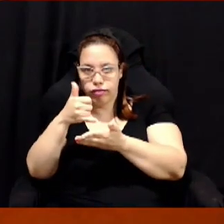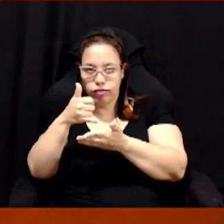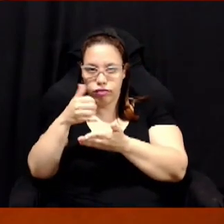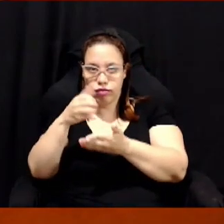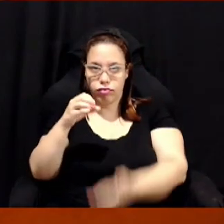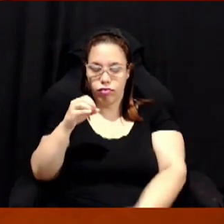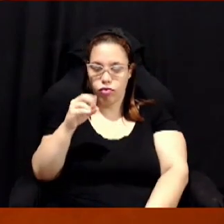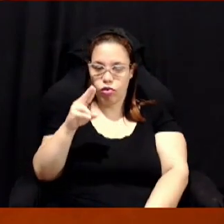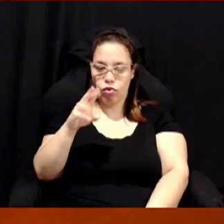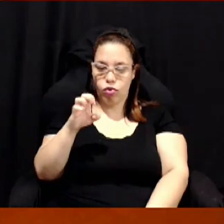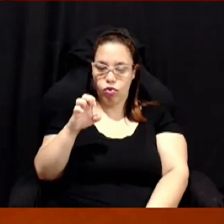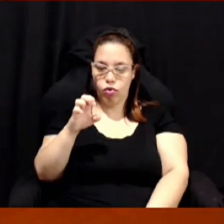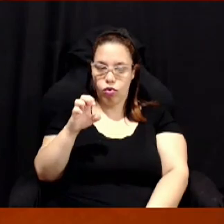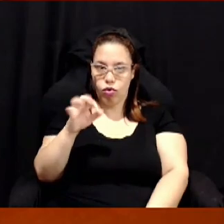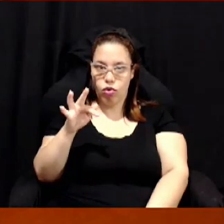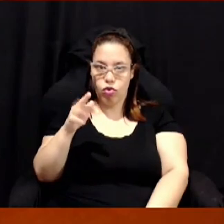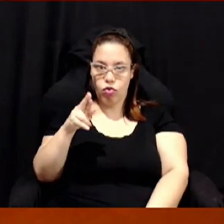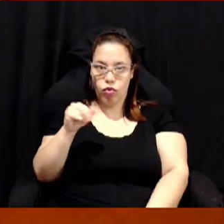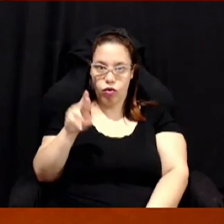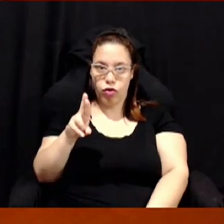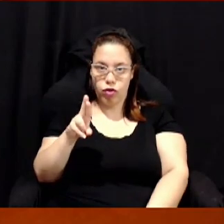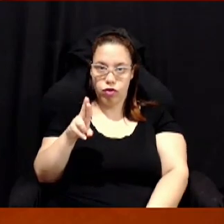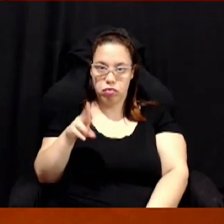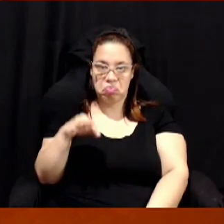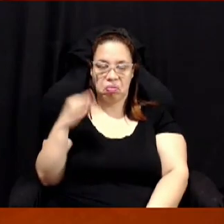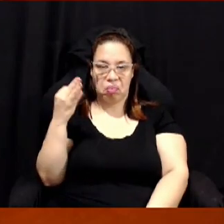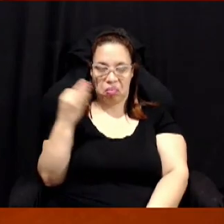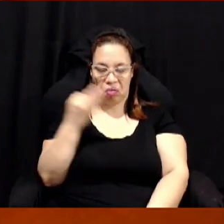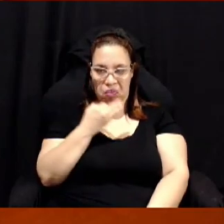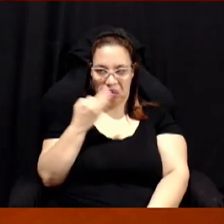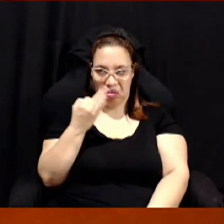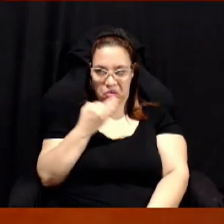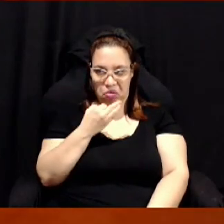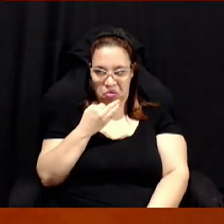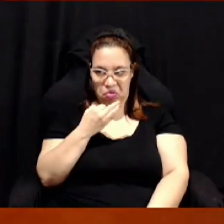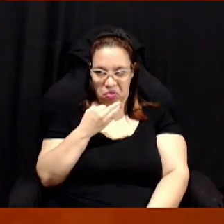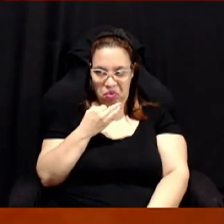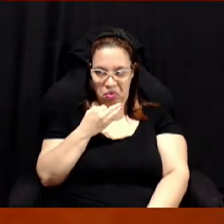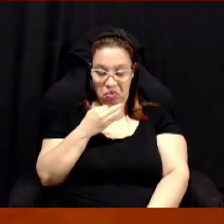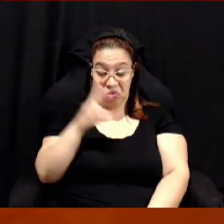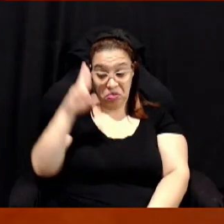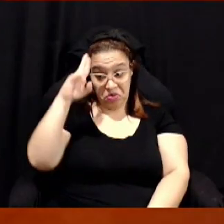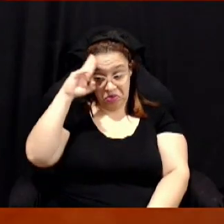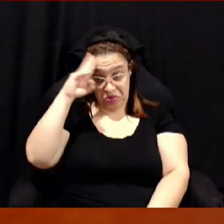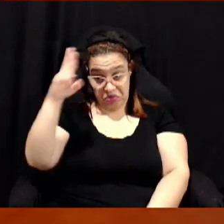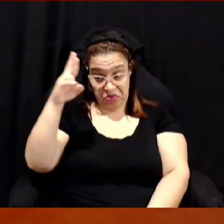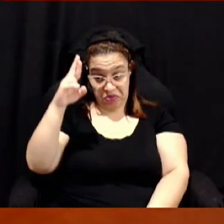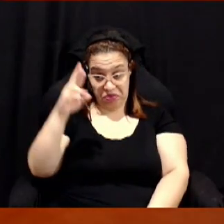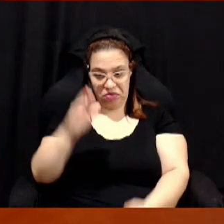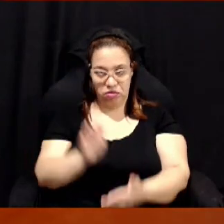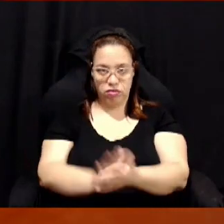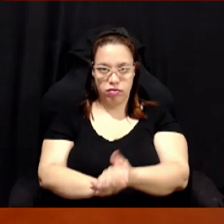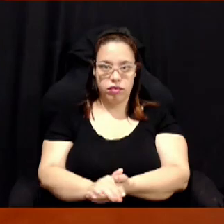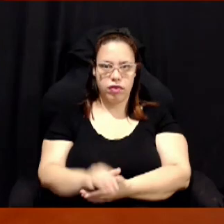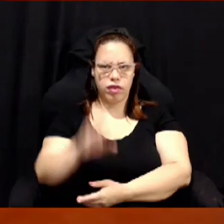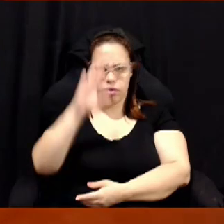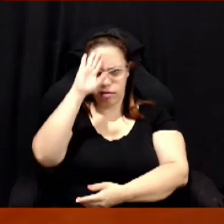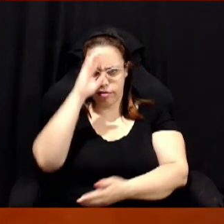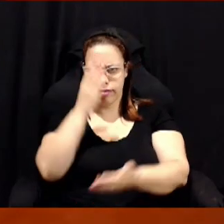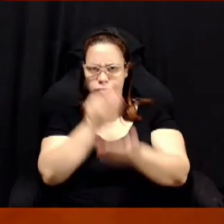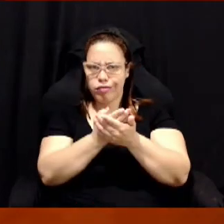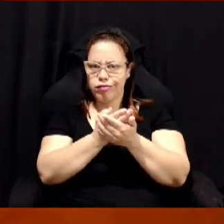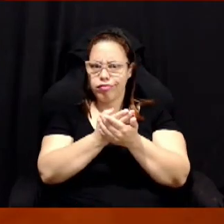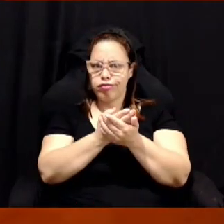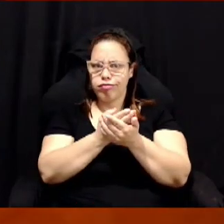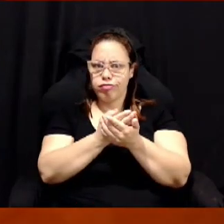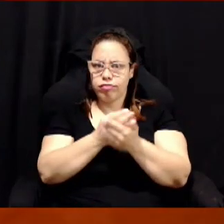está fazendo muito sucesso. E nosso carro-chefe, assim, que o pessoal desacredita hoje é a nossa corn ribs,